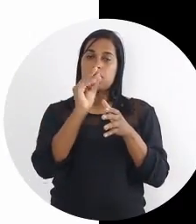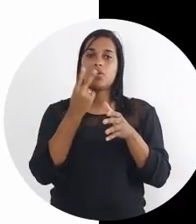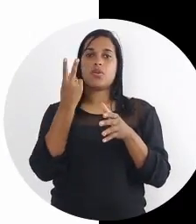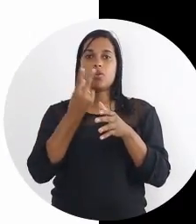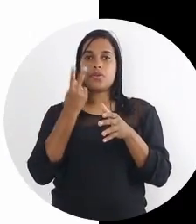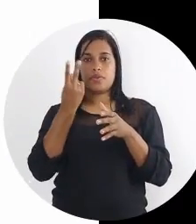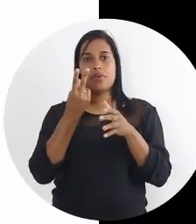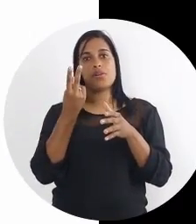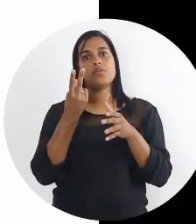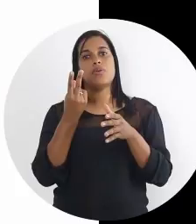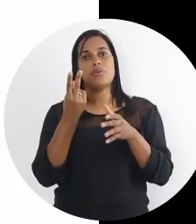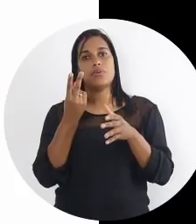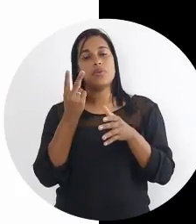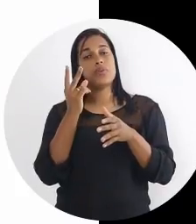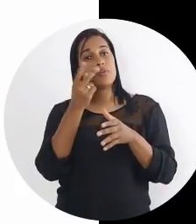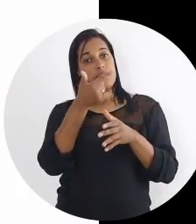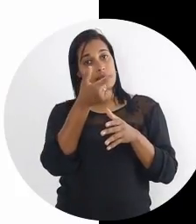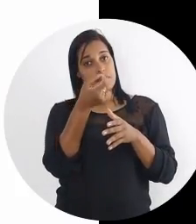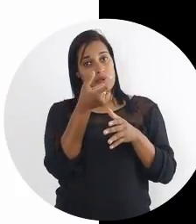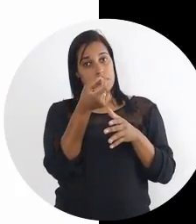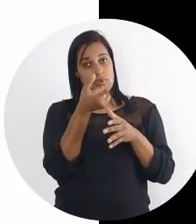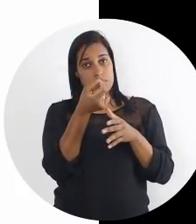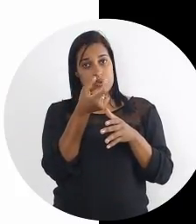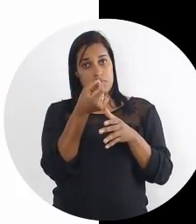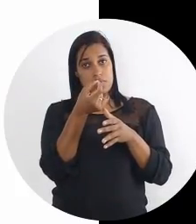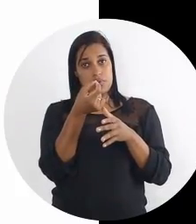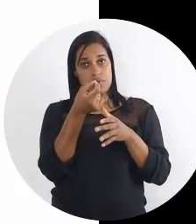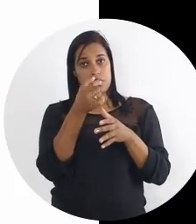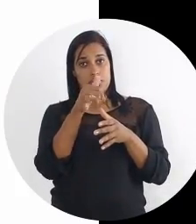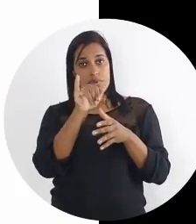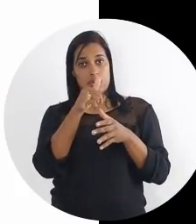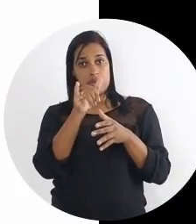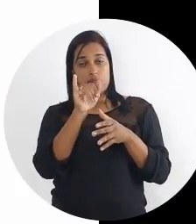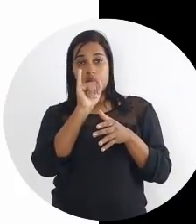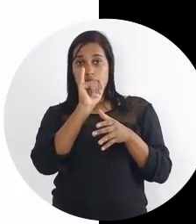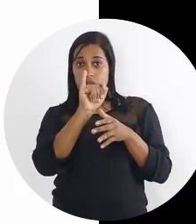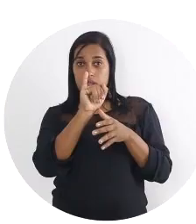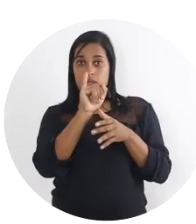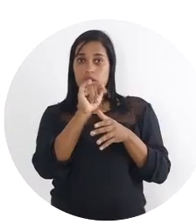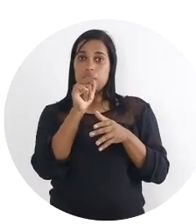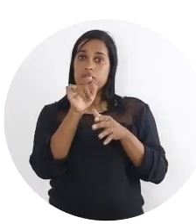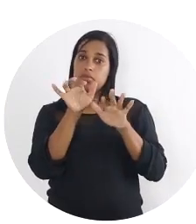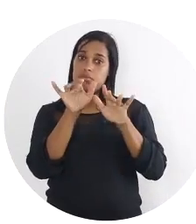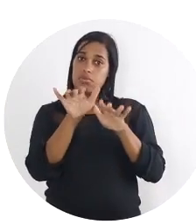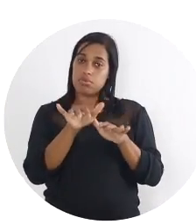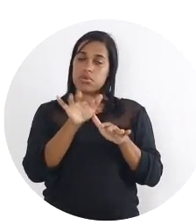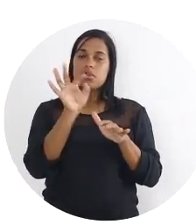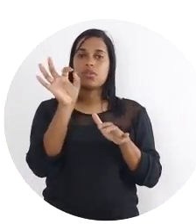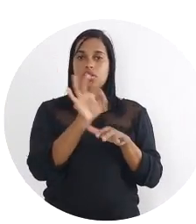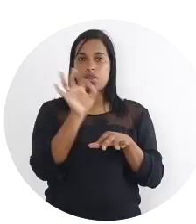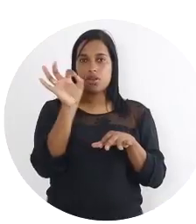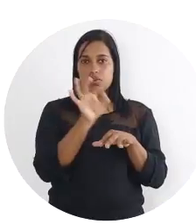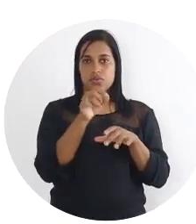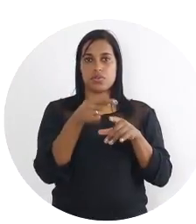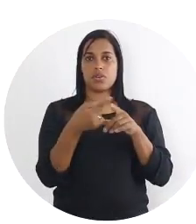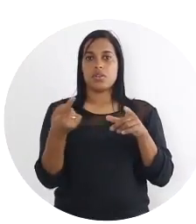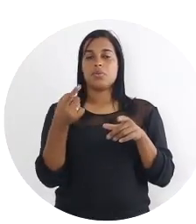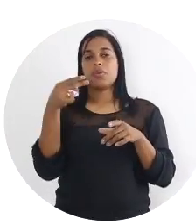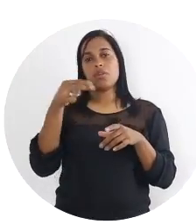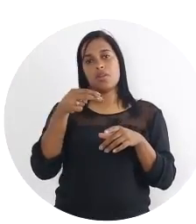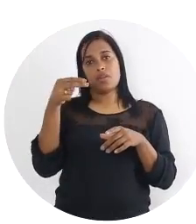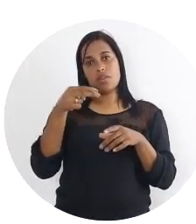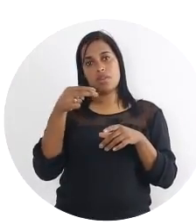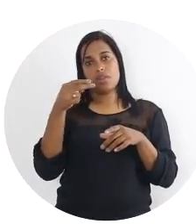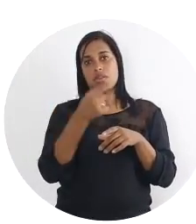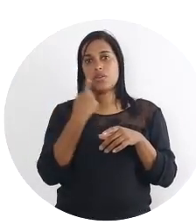capital. Na sequência digite 20 e pressione I, para indicar que você está digitando agora a taxa. E na sequência N,